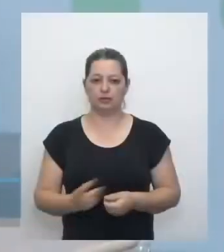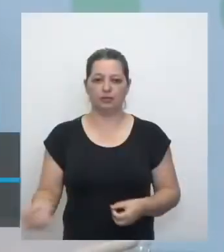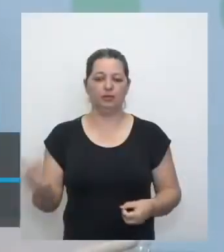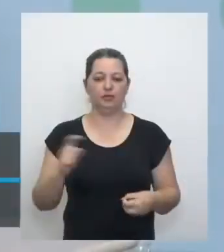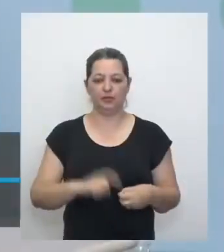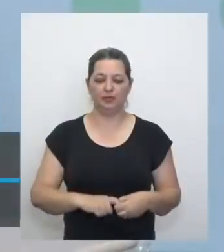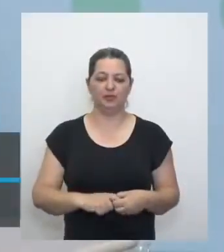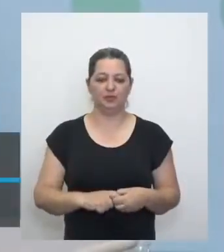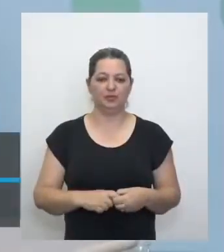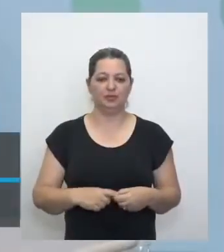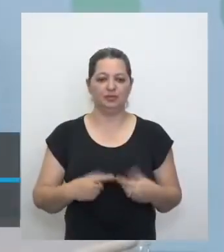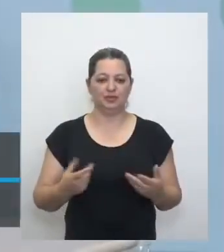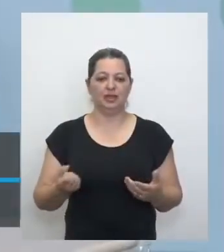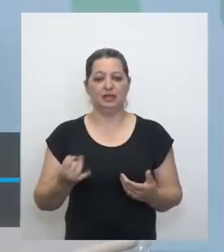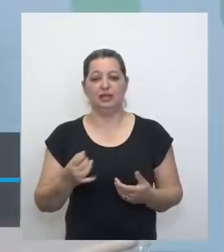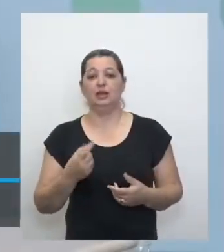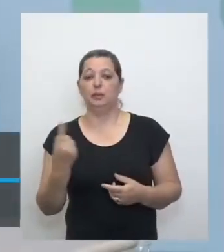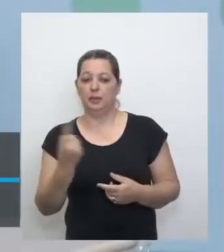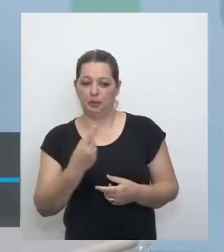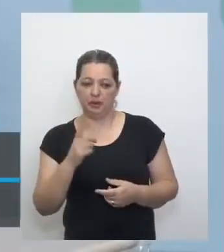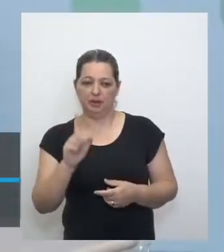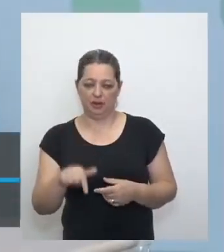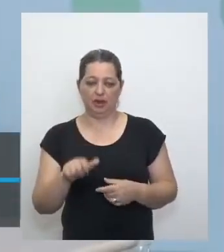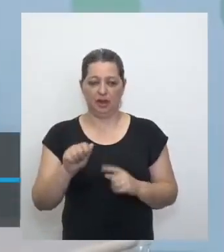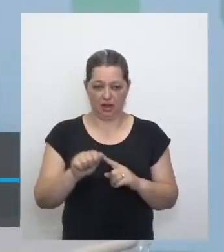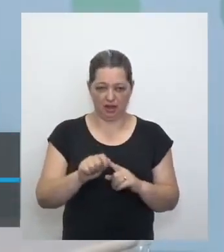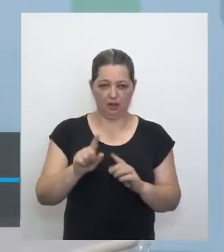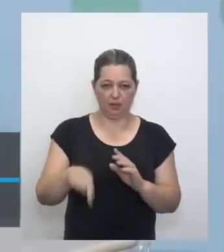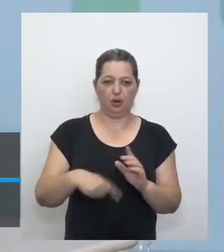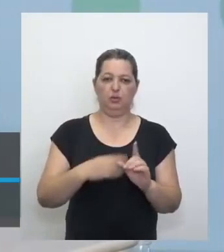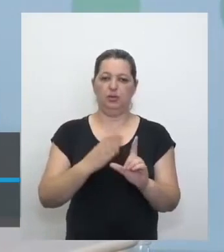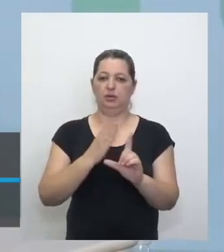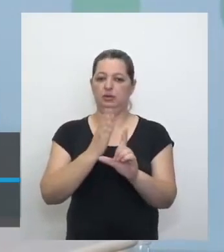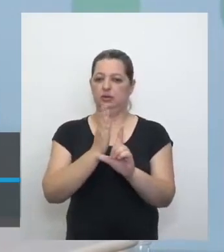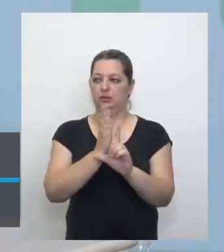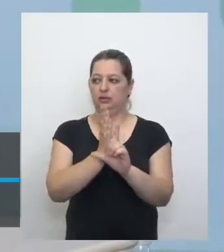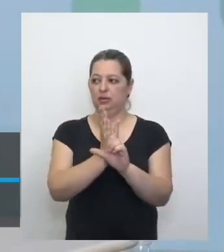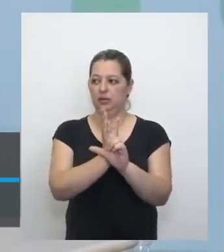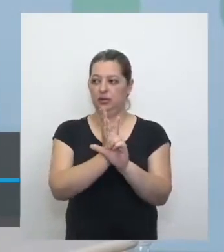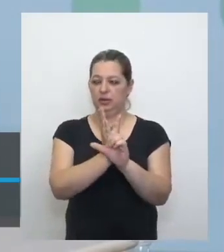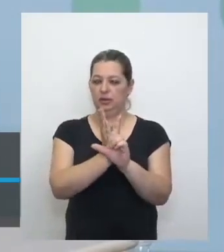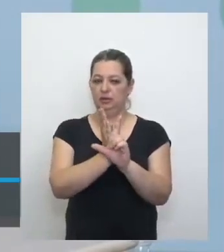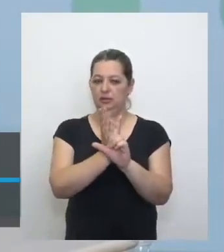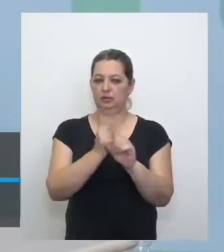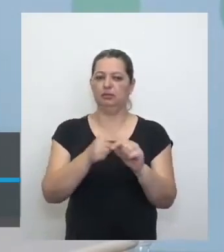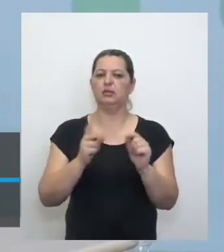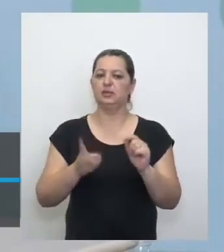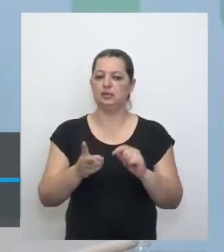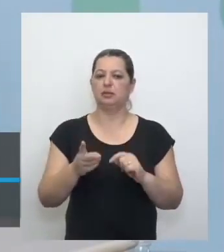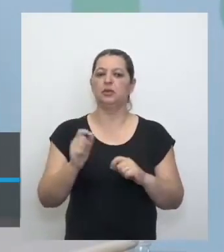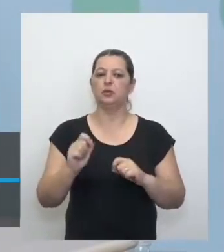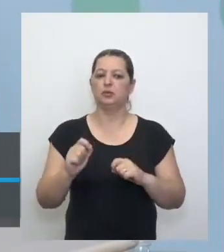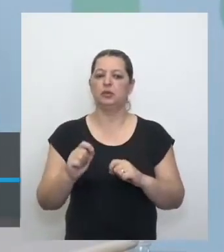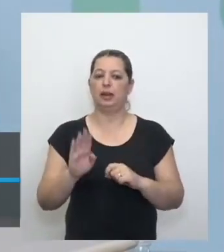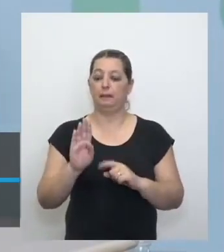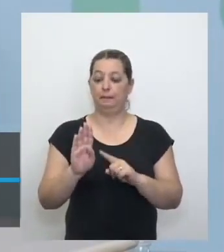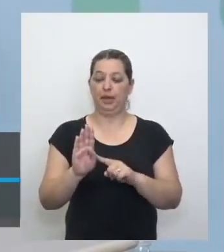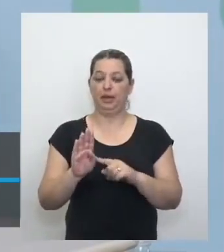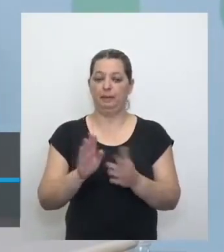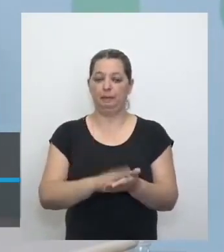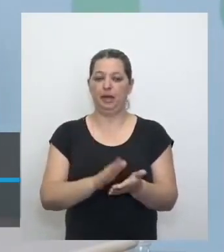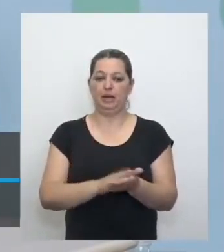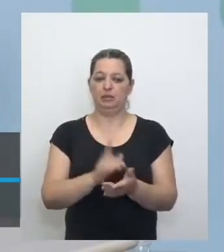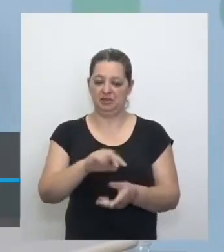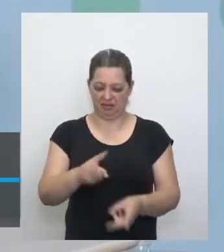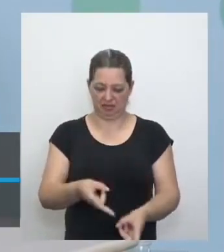Voltamos. E claro, se a minha primeira, o item A, era a nossa linear e o item C era a nossa constante, quem que sobrou? O item B. Então, parabéns para quem